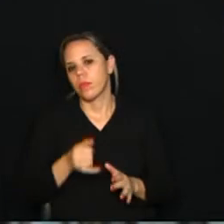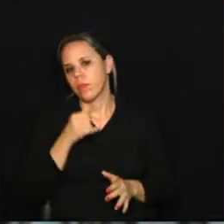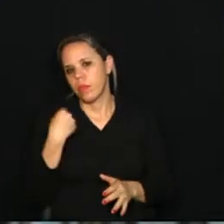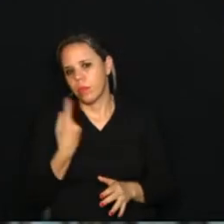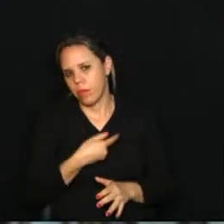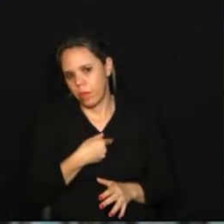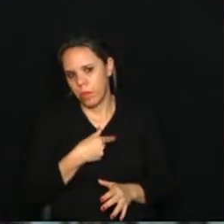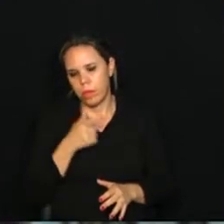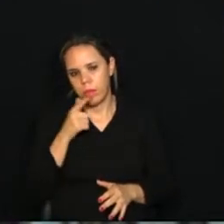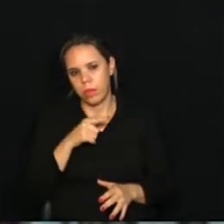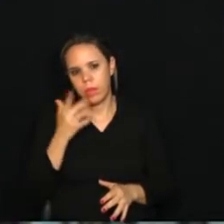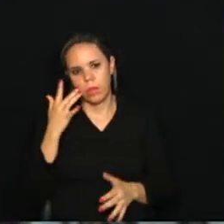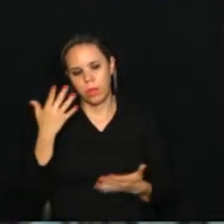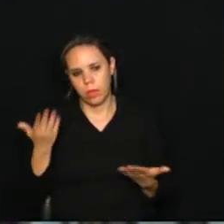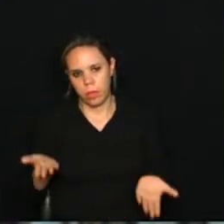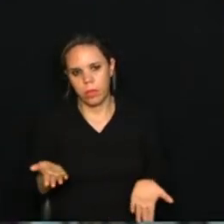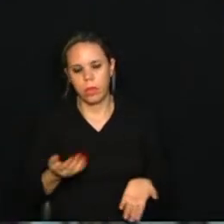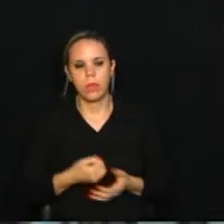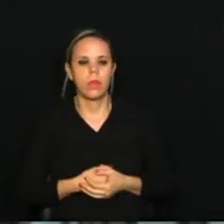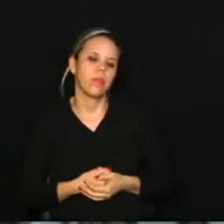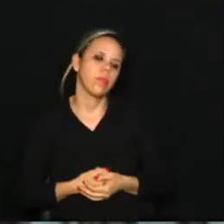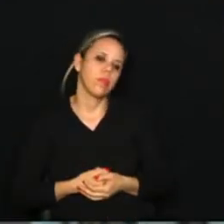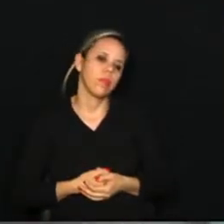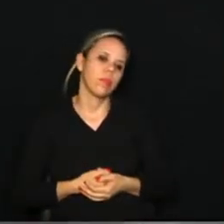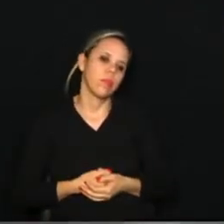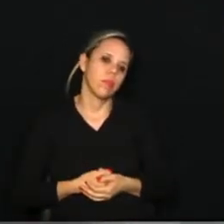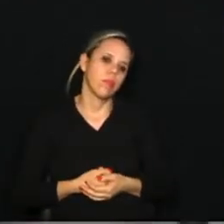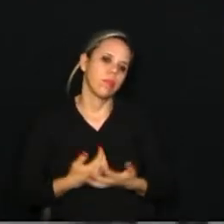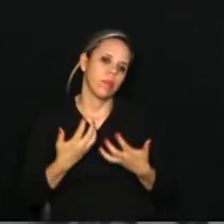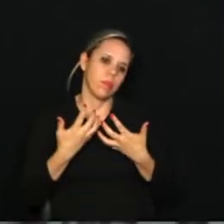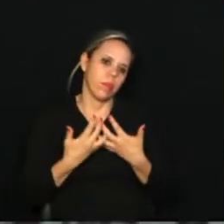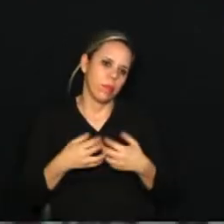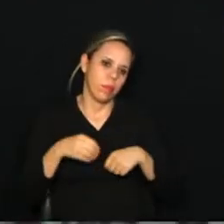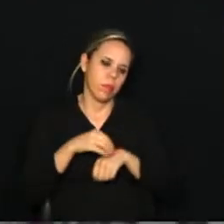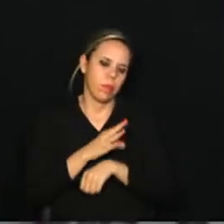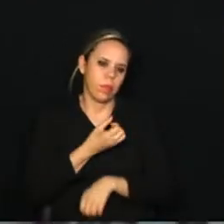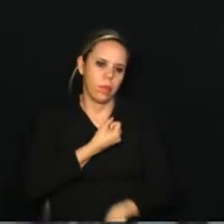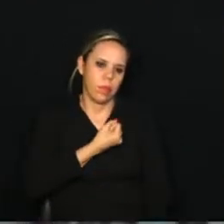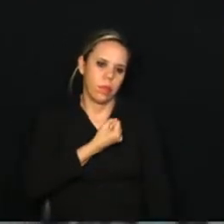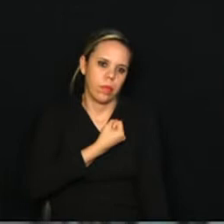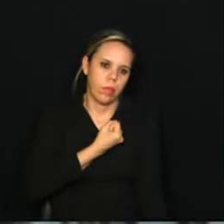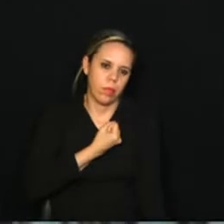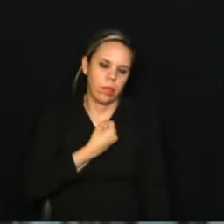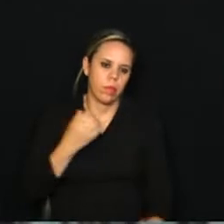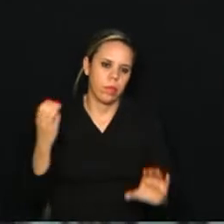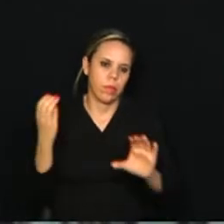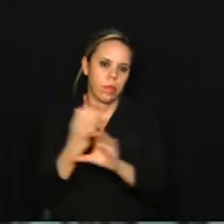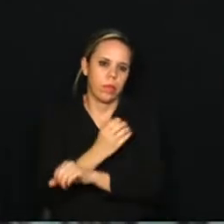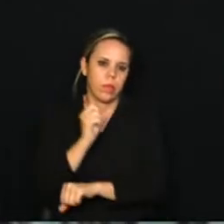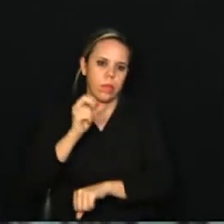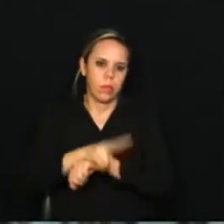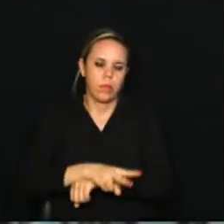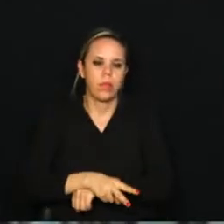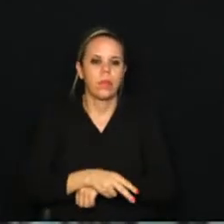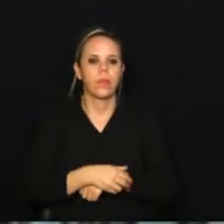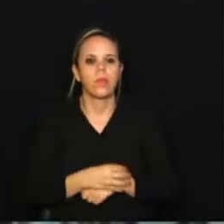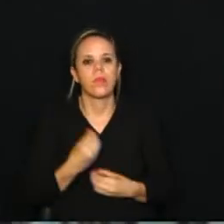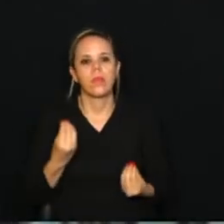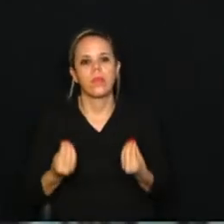estamos considerando aqui, e isso está refletido nesse número total de vagas,